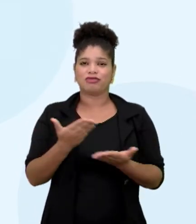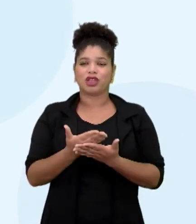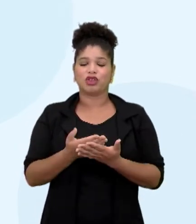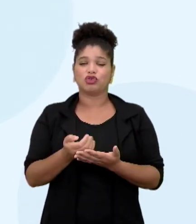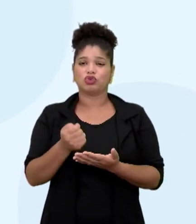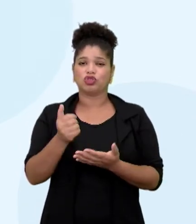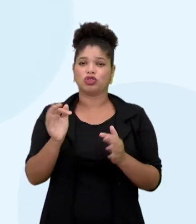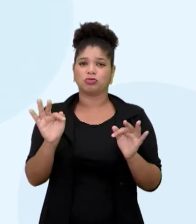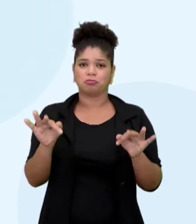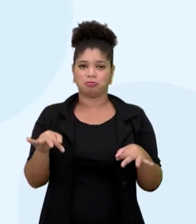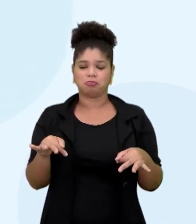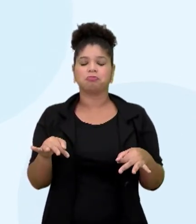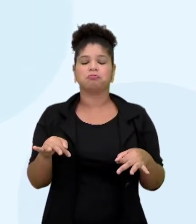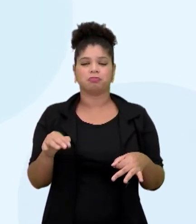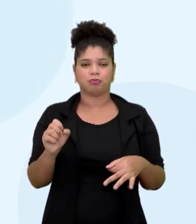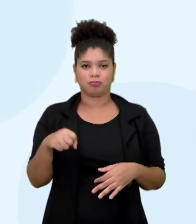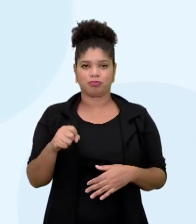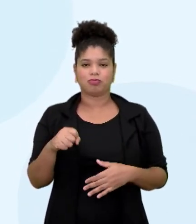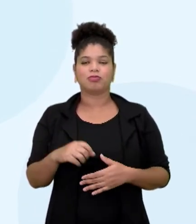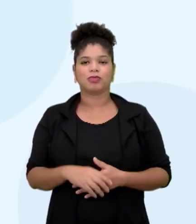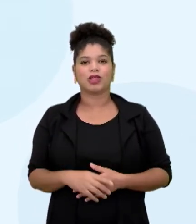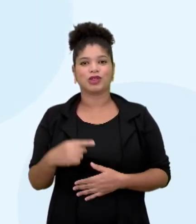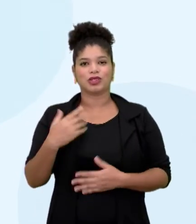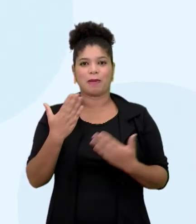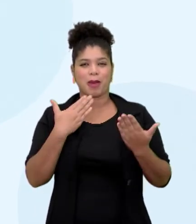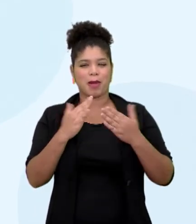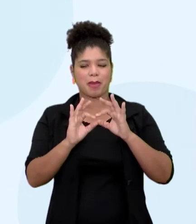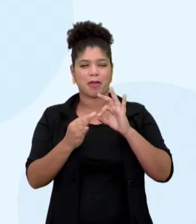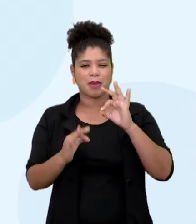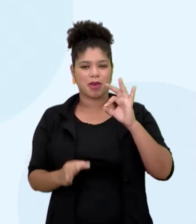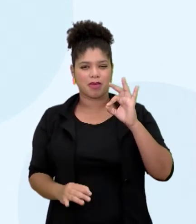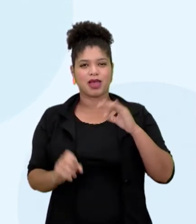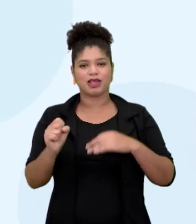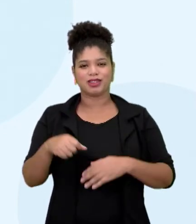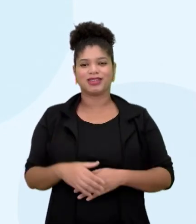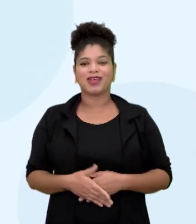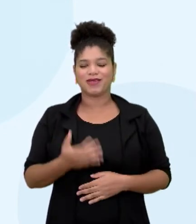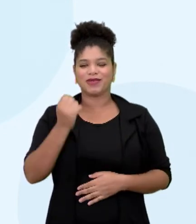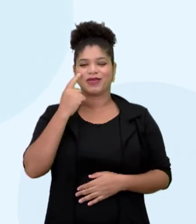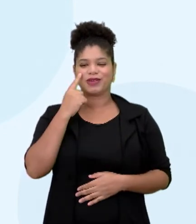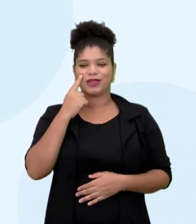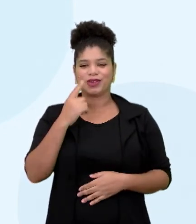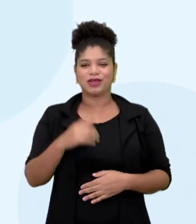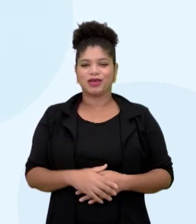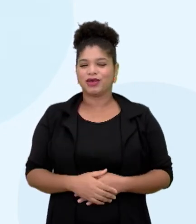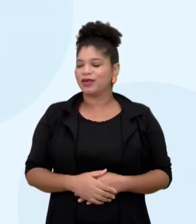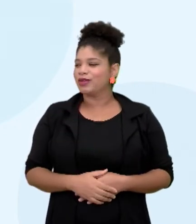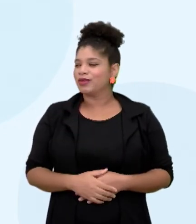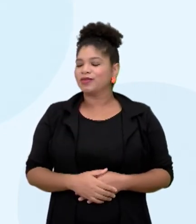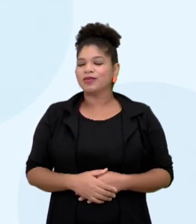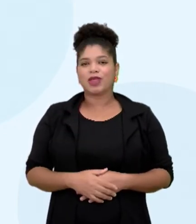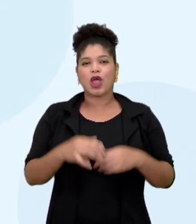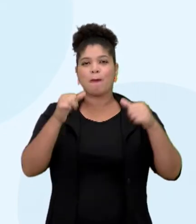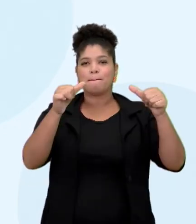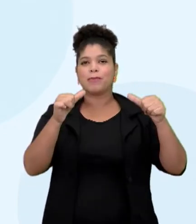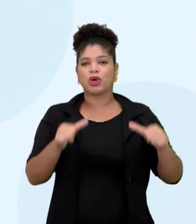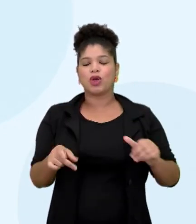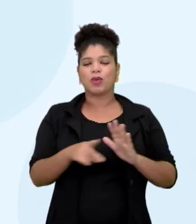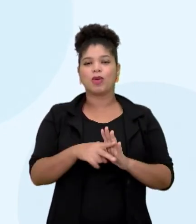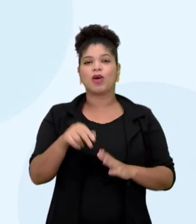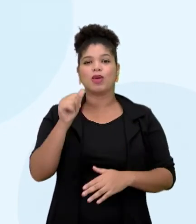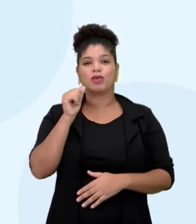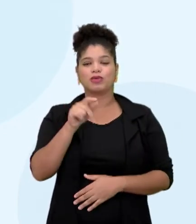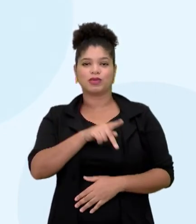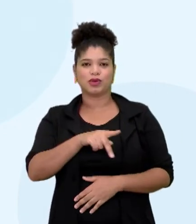quase chegando no final. Conversamos bastante. Vamos lá, Mural da Professora, compartilha